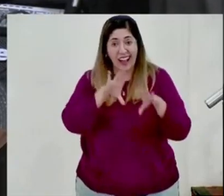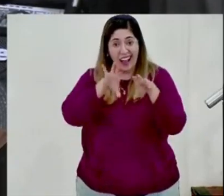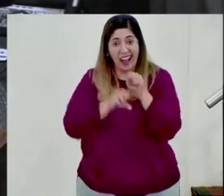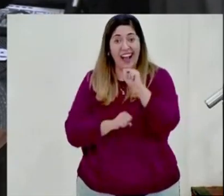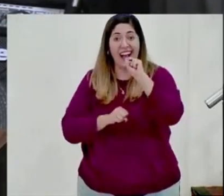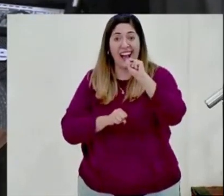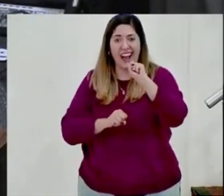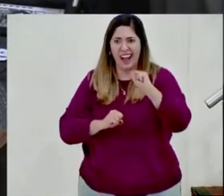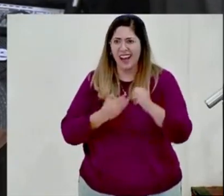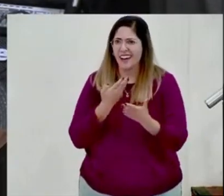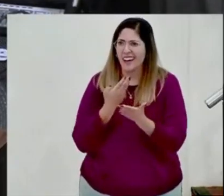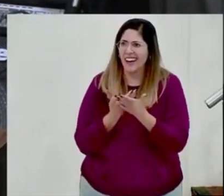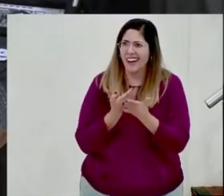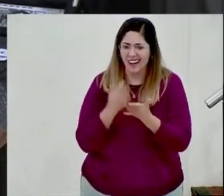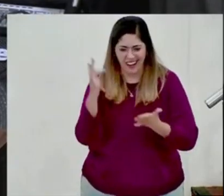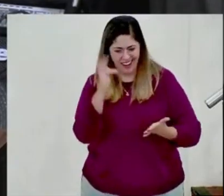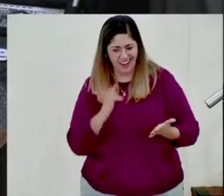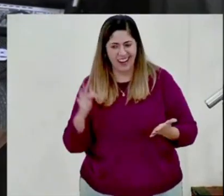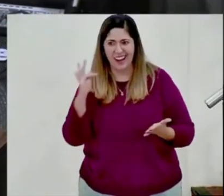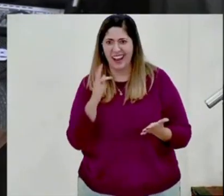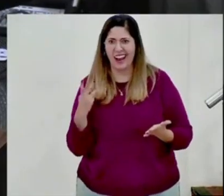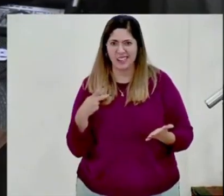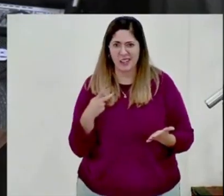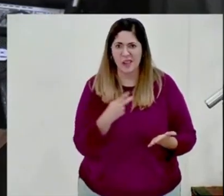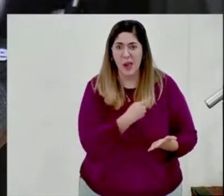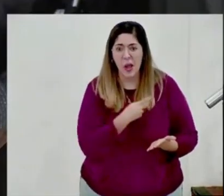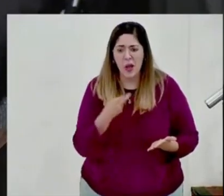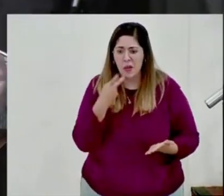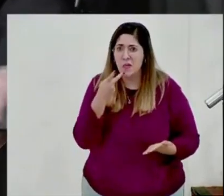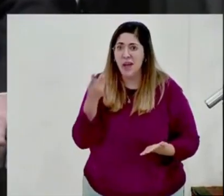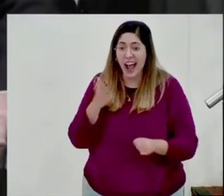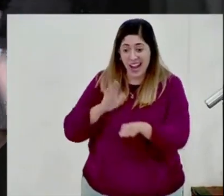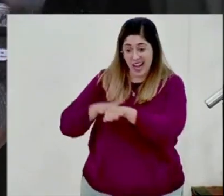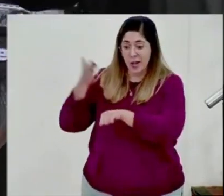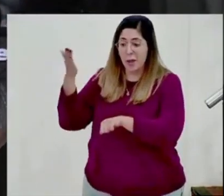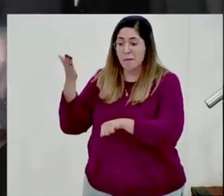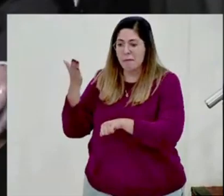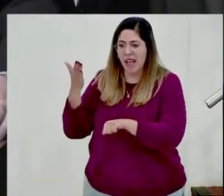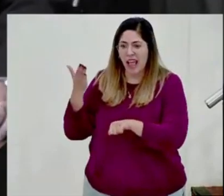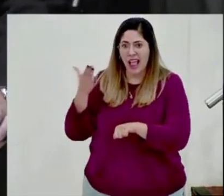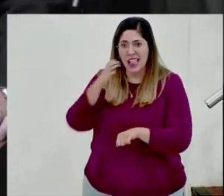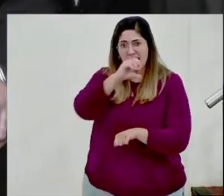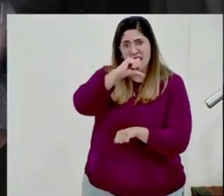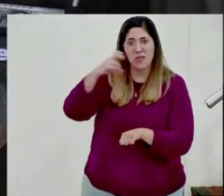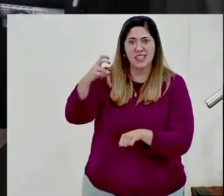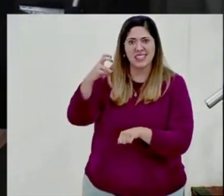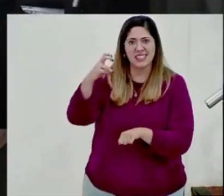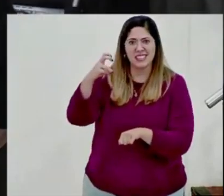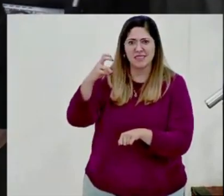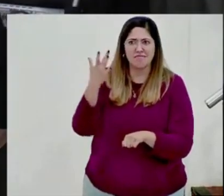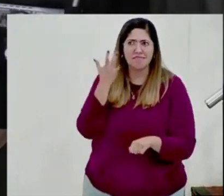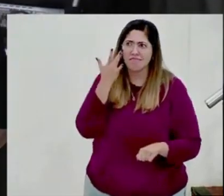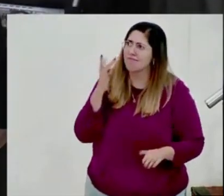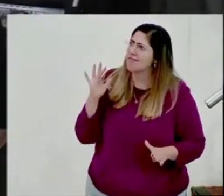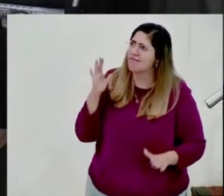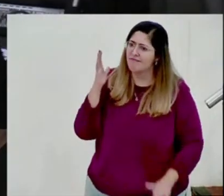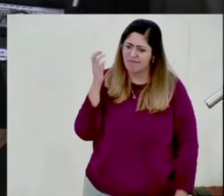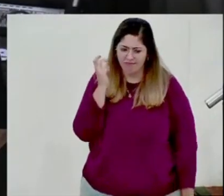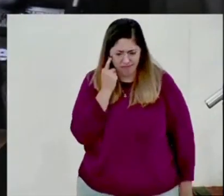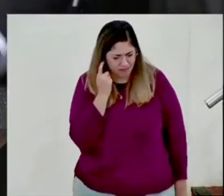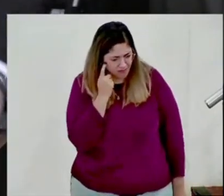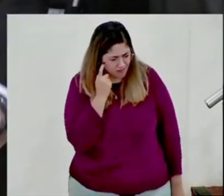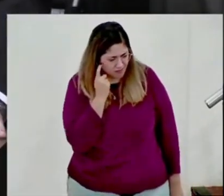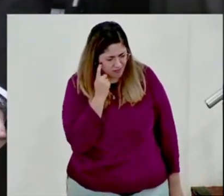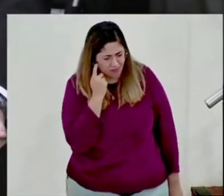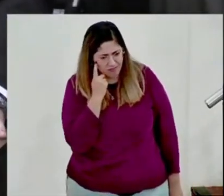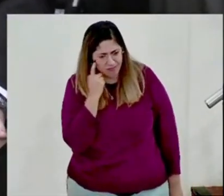estudaram muita coisa, viram a reforma, você pergunta assim, fala uma tese de Lutero, uma das 95. O formando coça a cabeça. Você